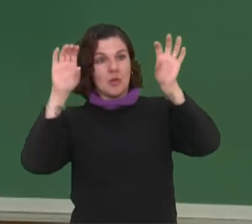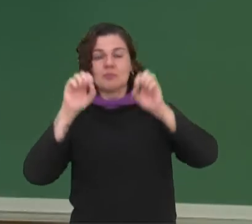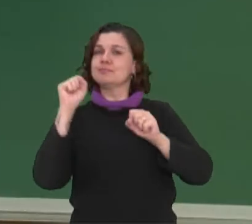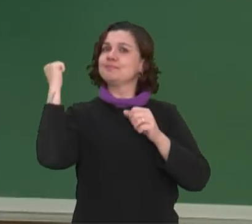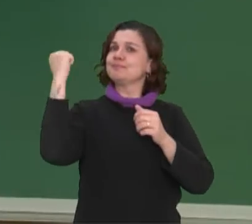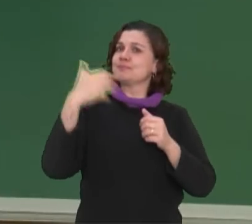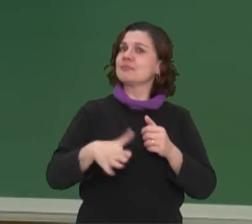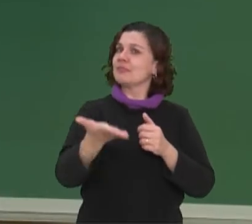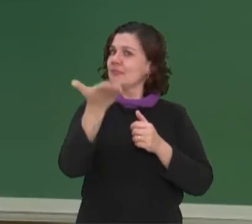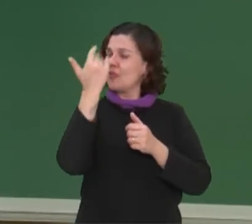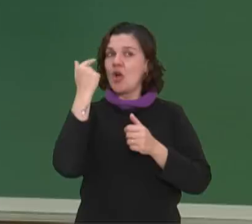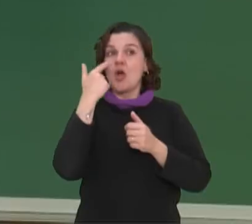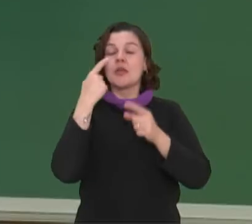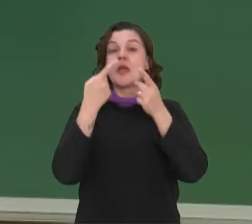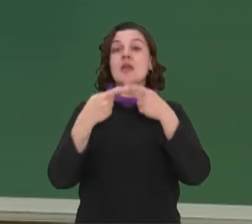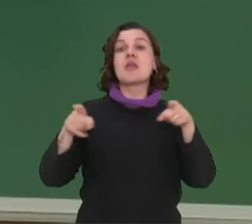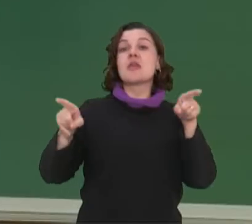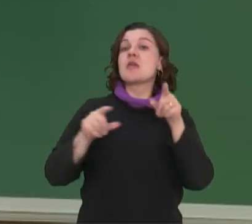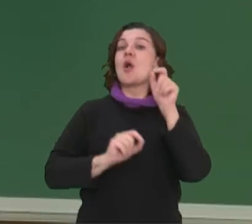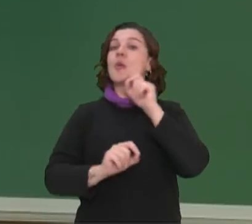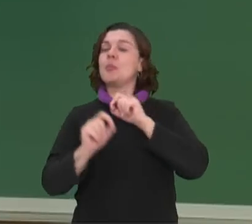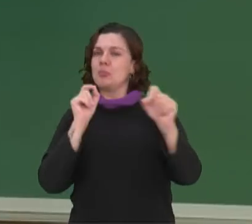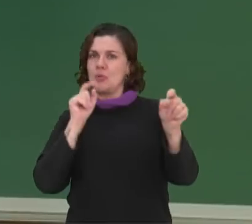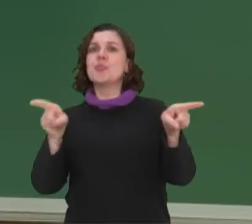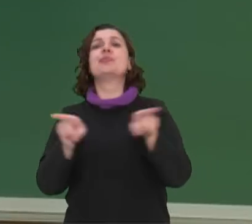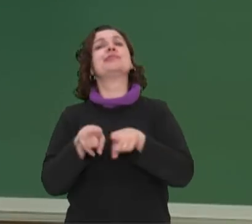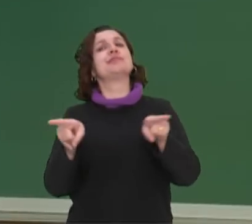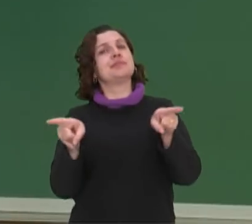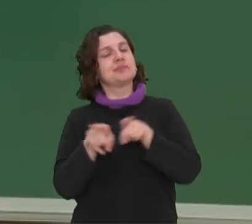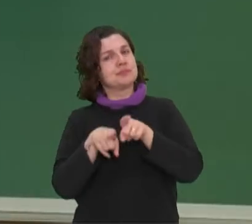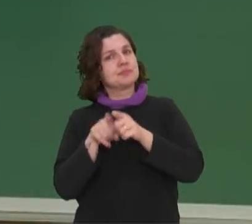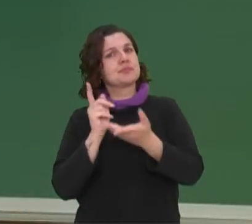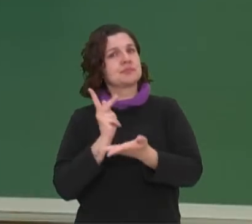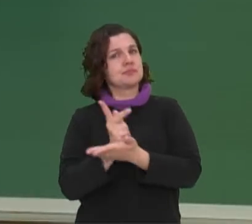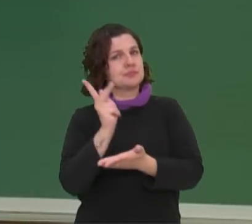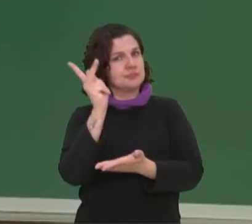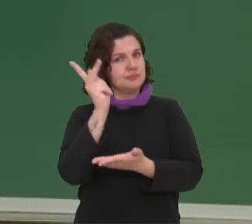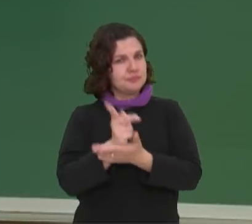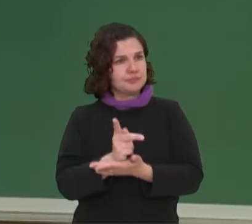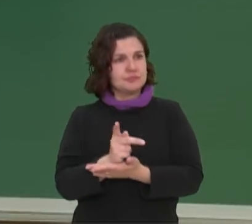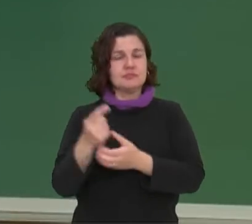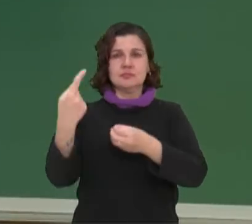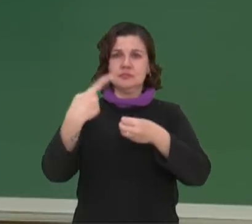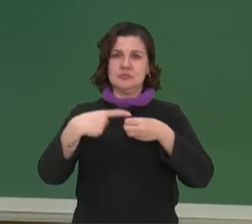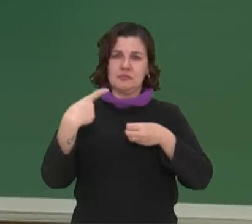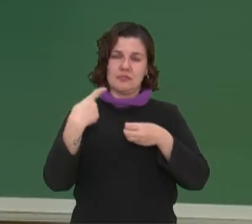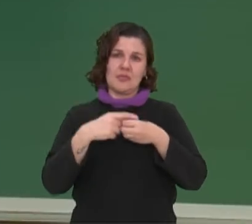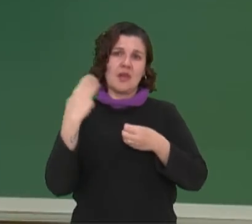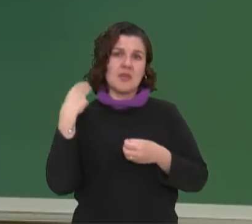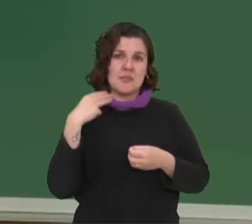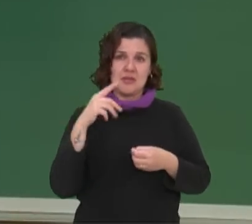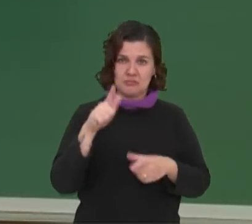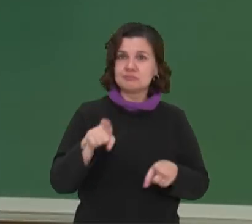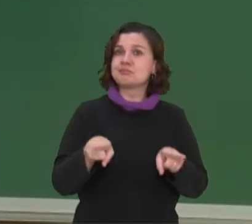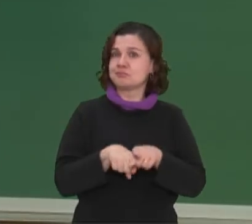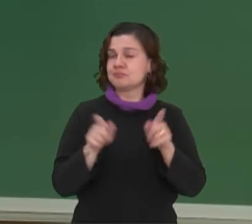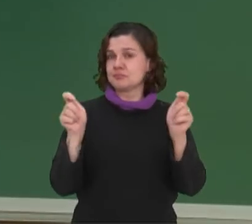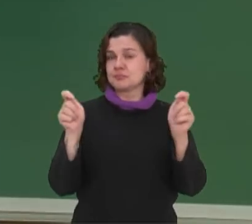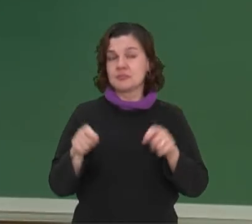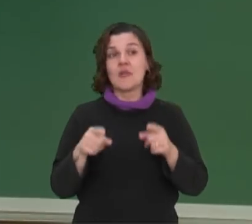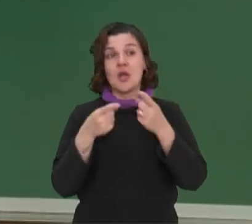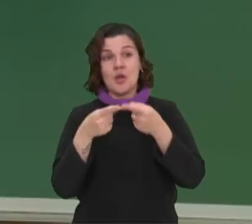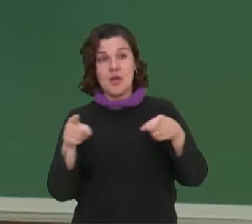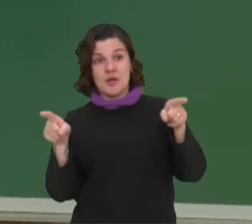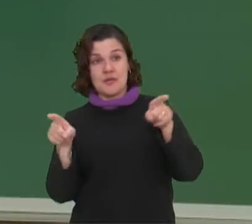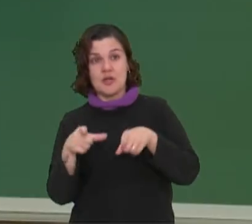Ei, e ainda, a música fazia parte do dia a dia das cidades mineiras. Sim, música fazia parte.